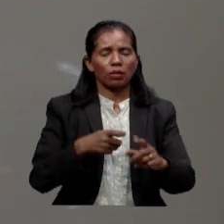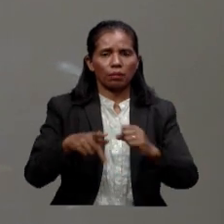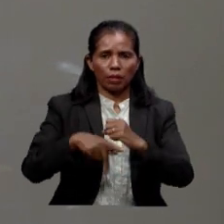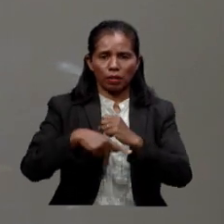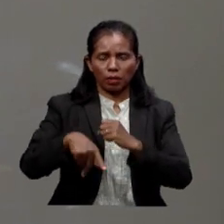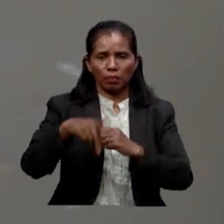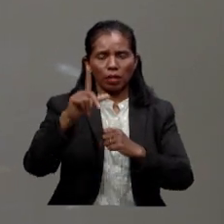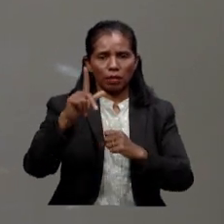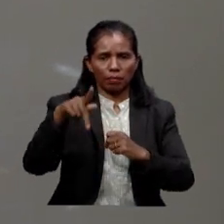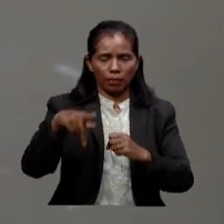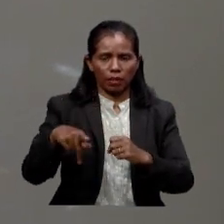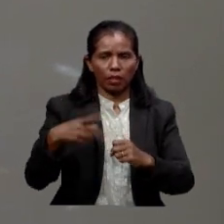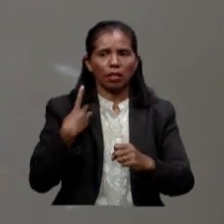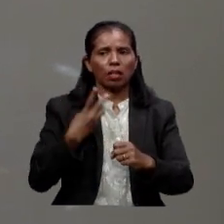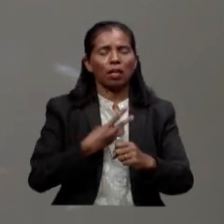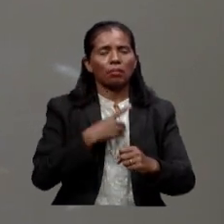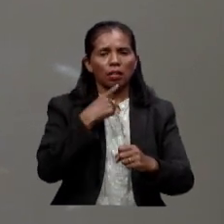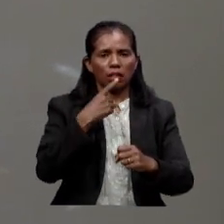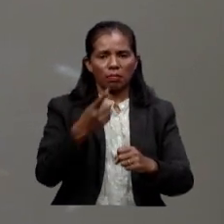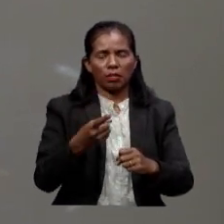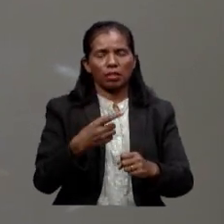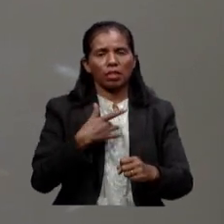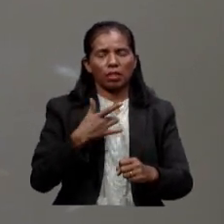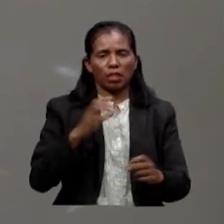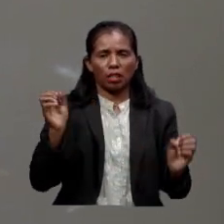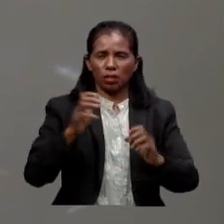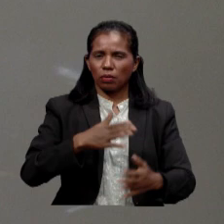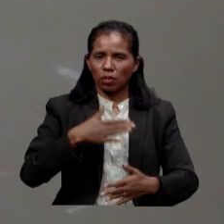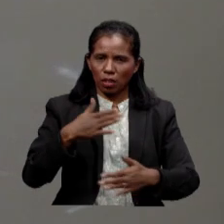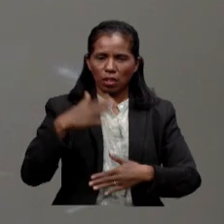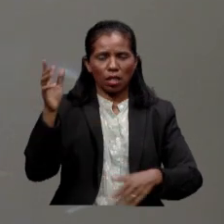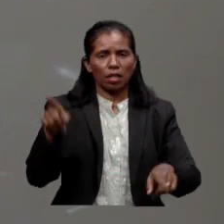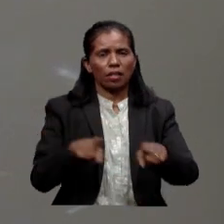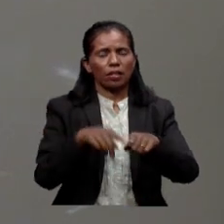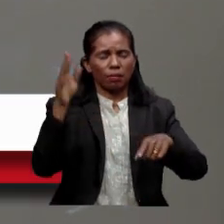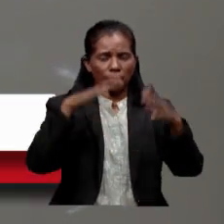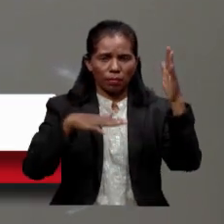rasik reitera minya lamentasaun ba acontecimento sira hanesan